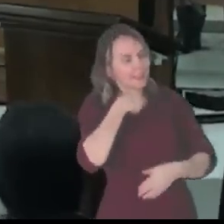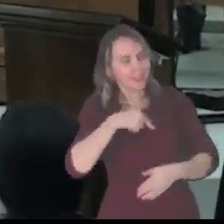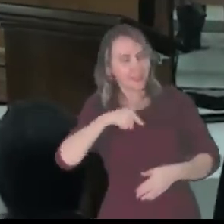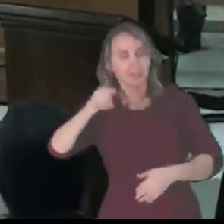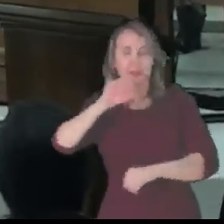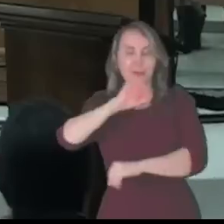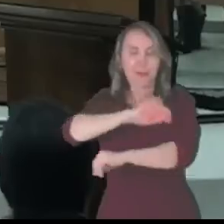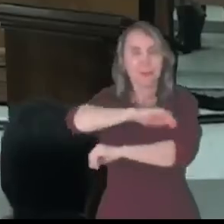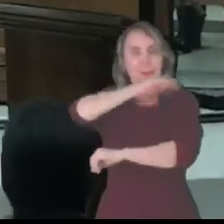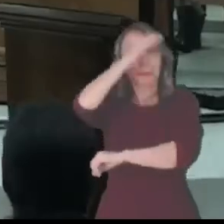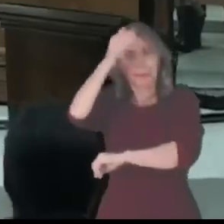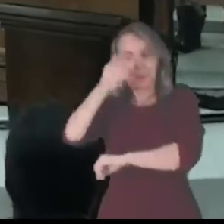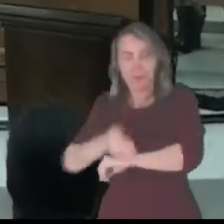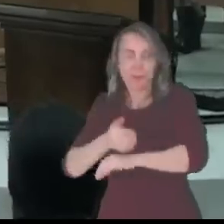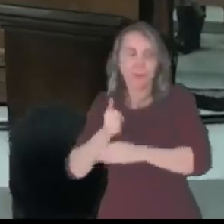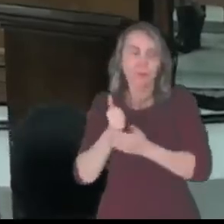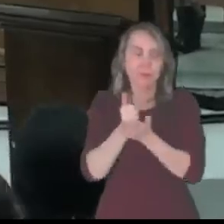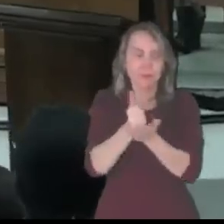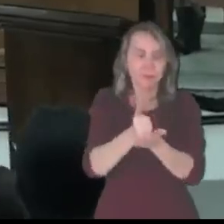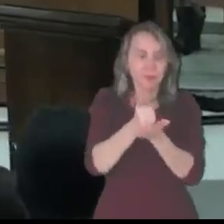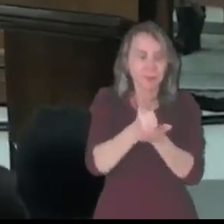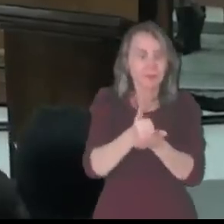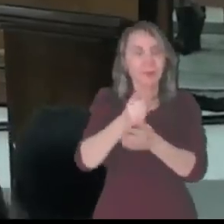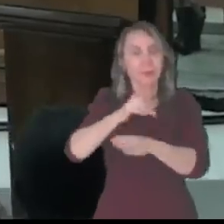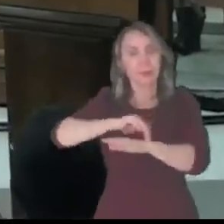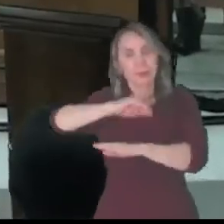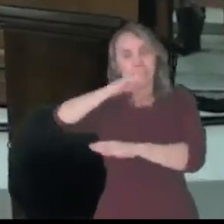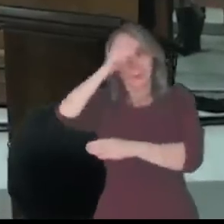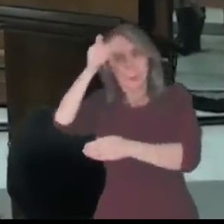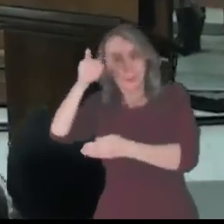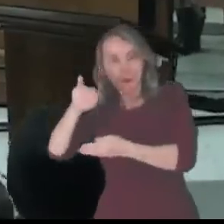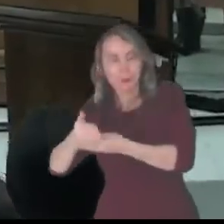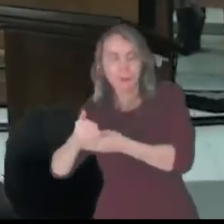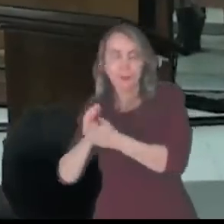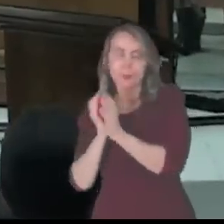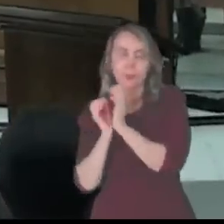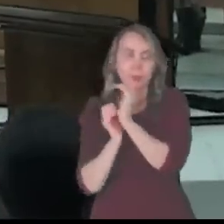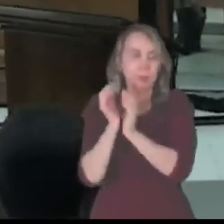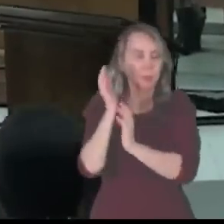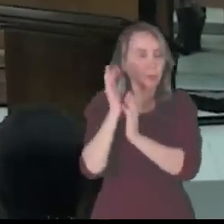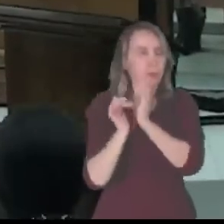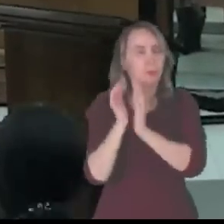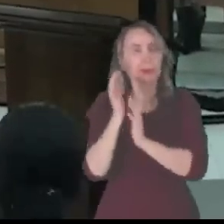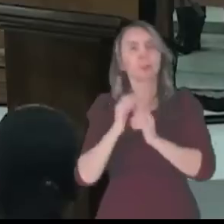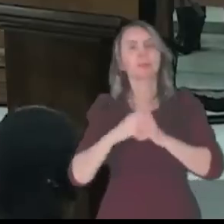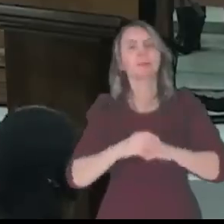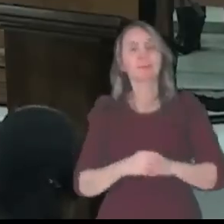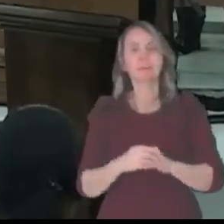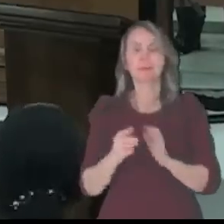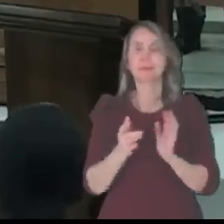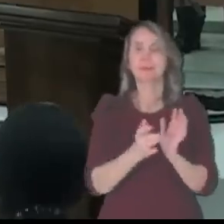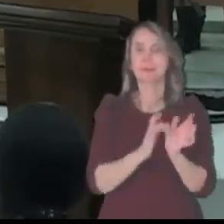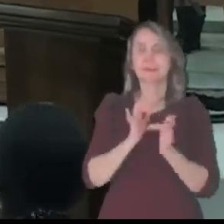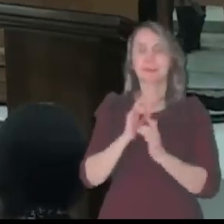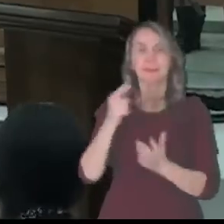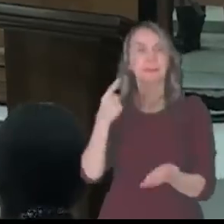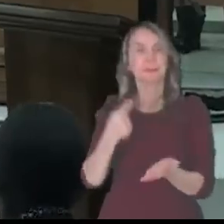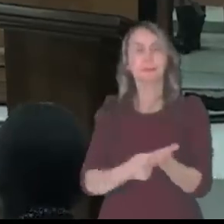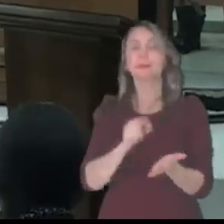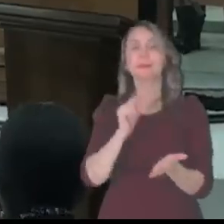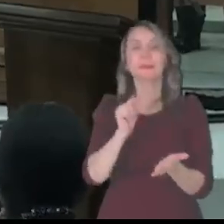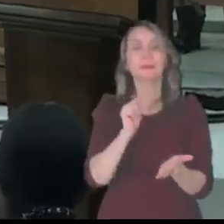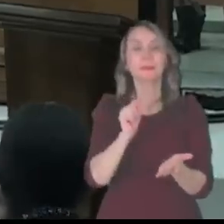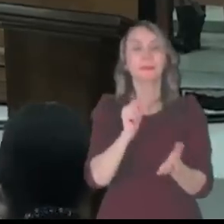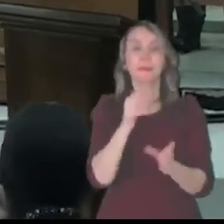irei ao monte da mirra e ao Outeiro do Incenso E ao Outeiro do incêndio Jesus está marcando o quê com a noiva